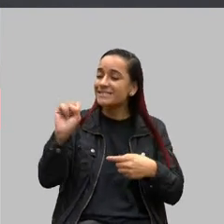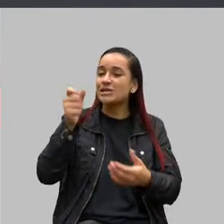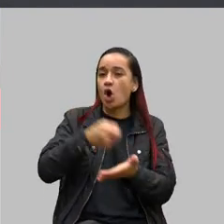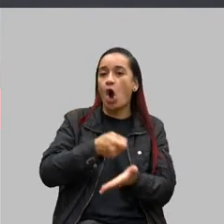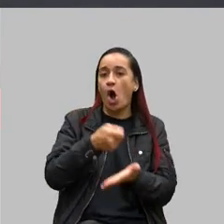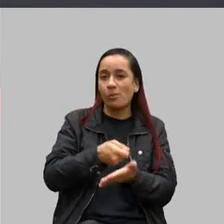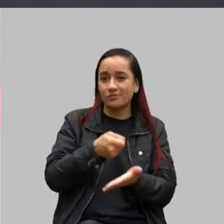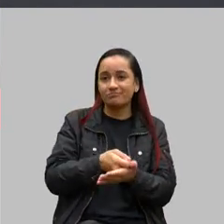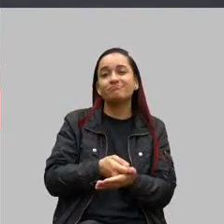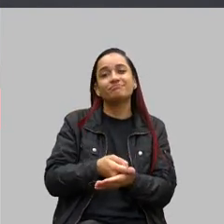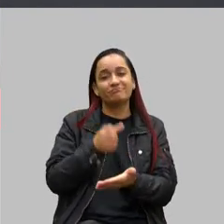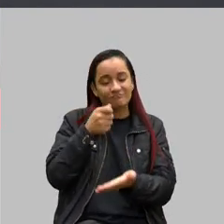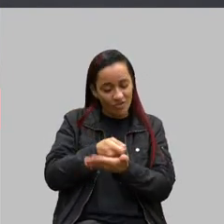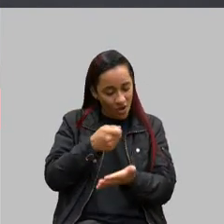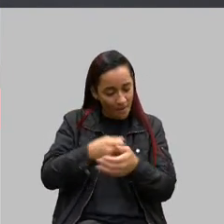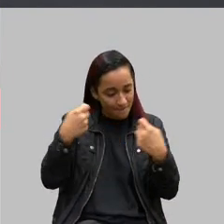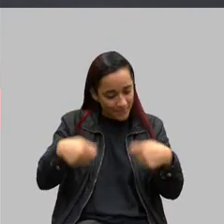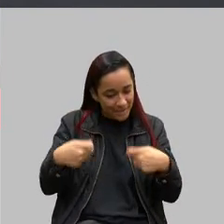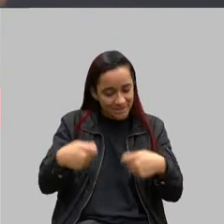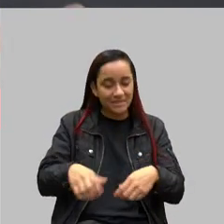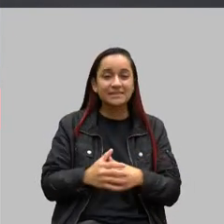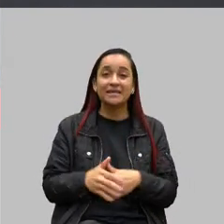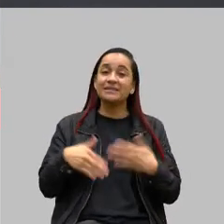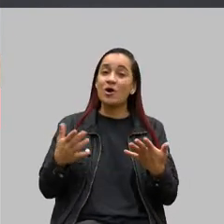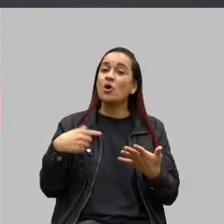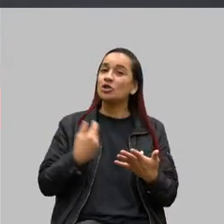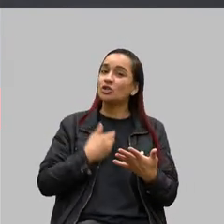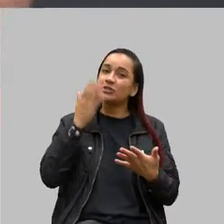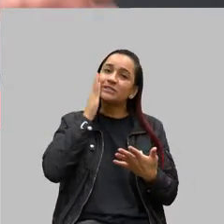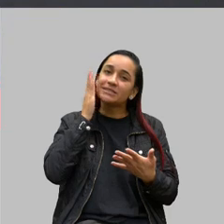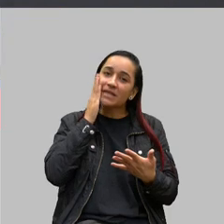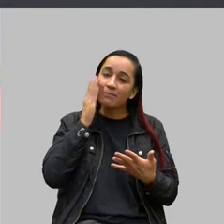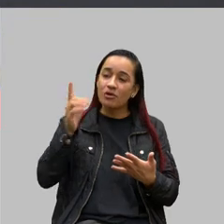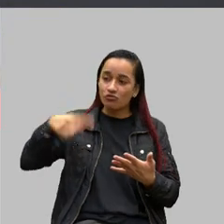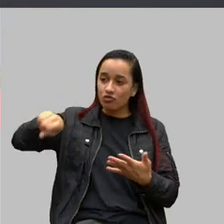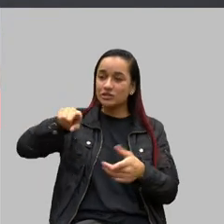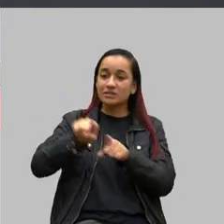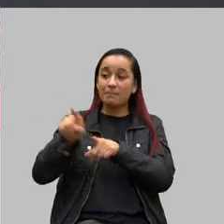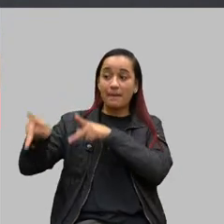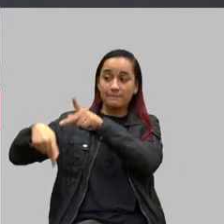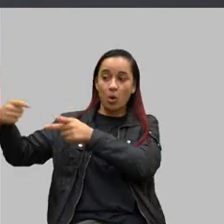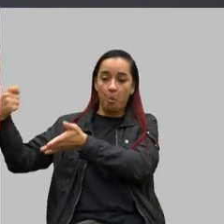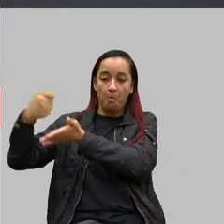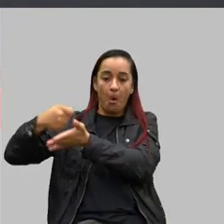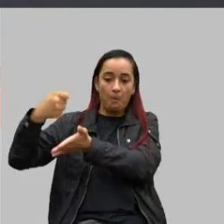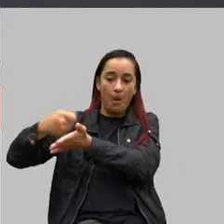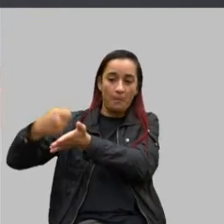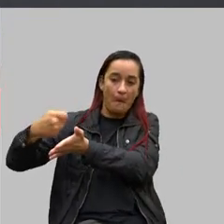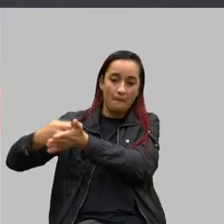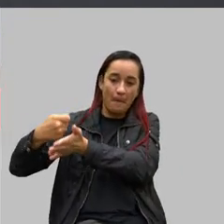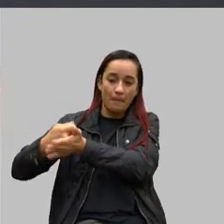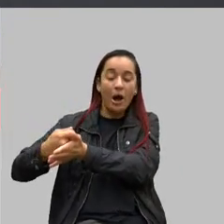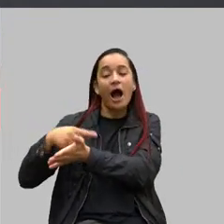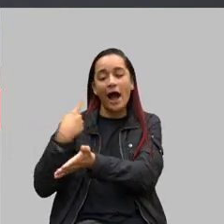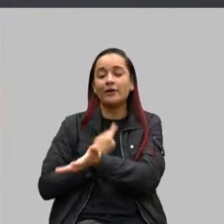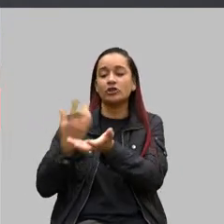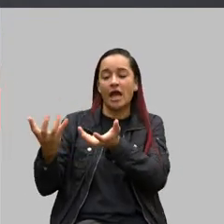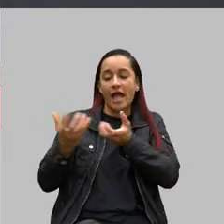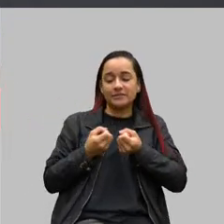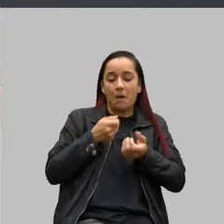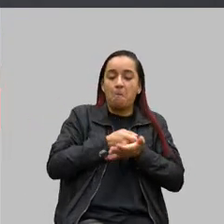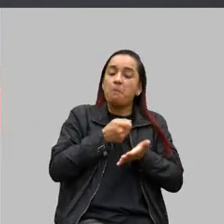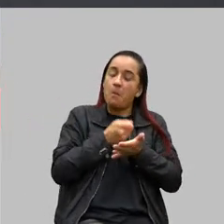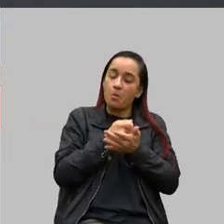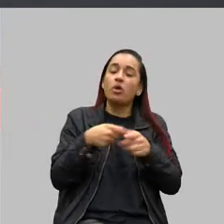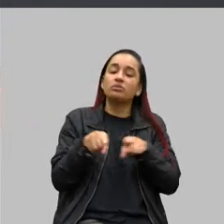atua então assim né a gente sabe o quanto que vocês né são cobrados na ponta então a gente recebe com muita responsabilidade essas demandas